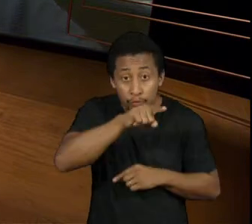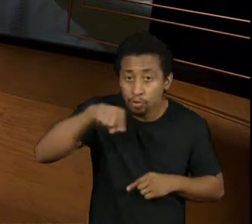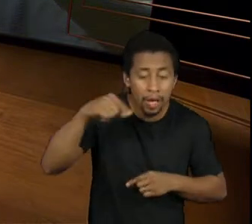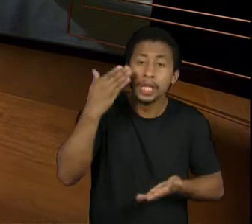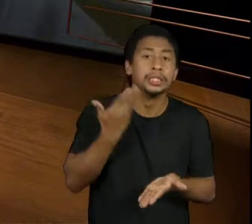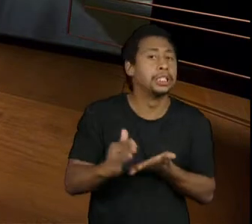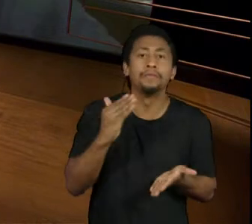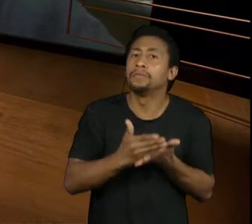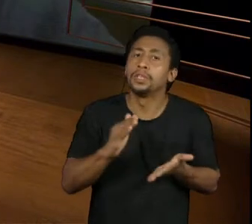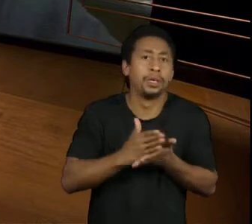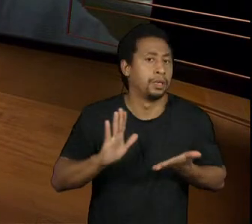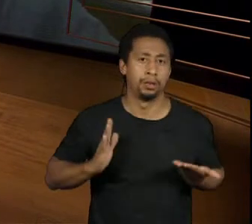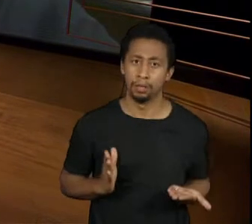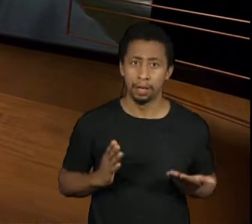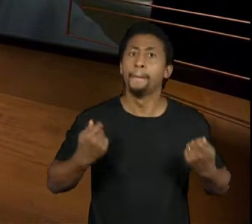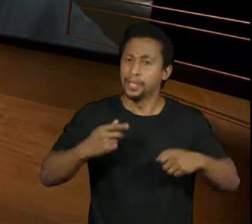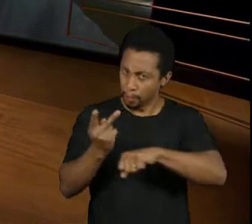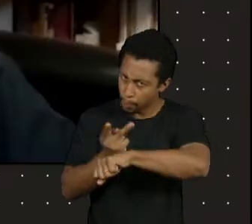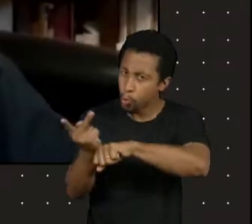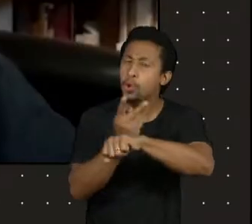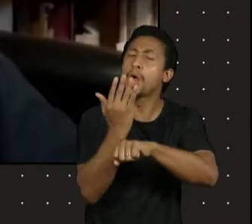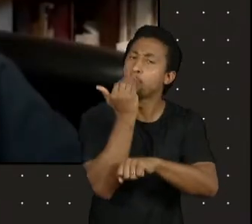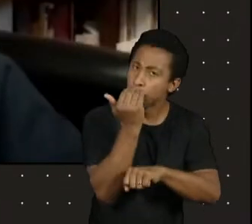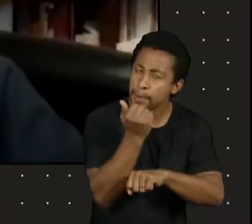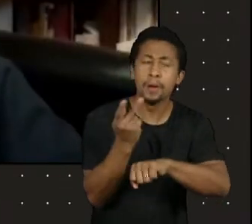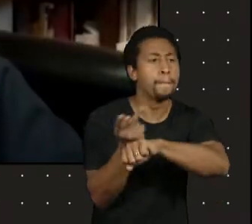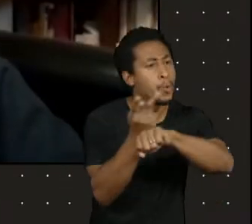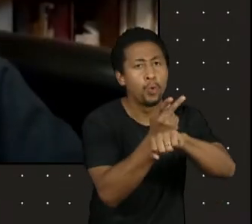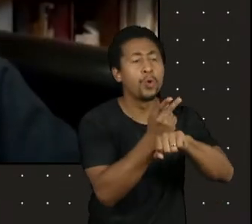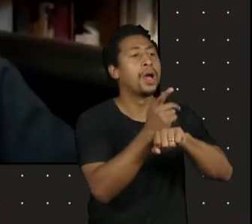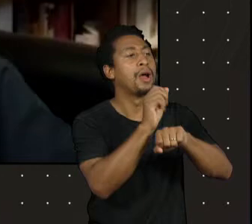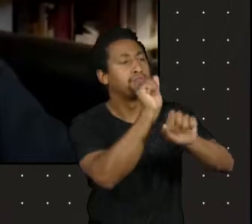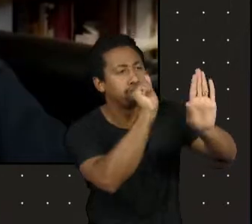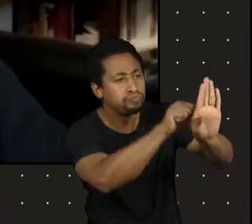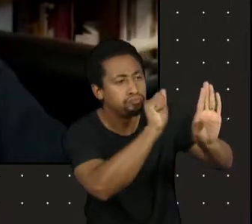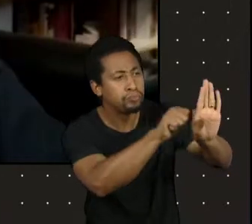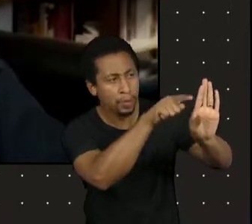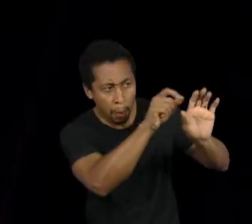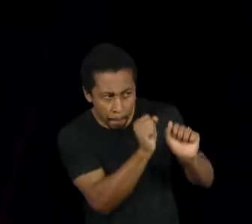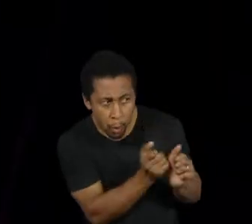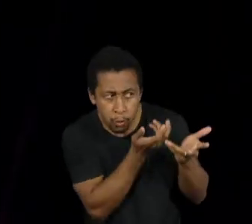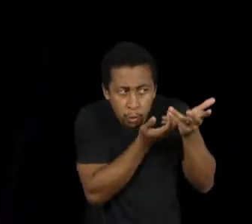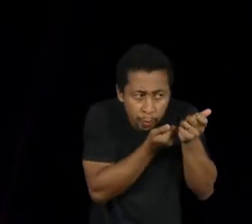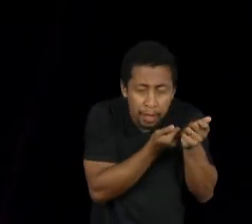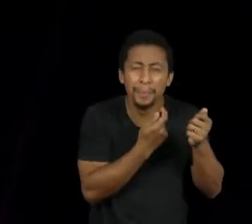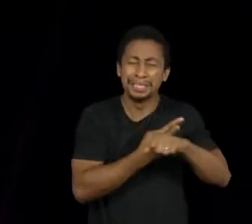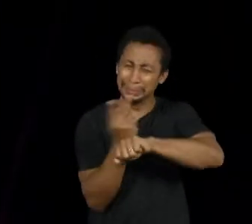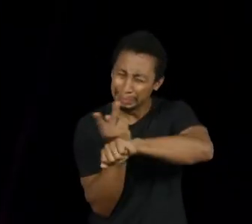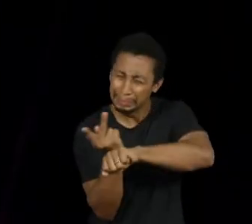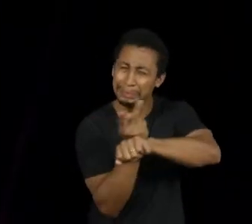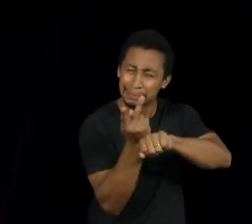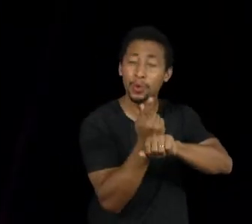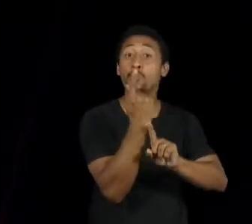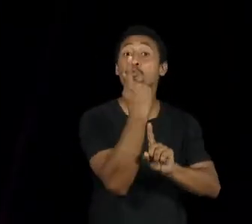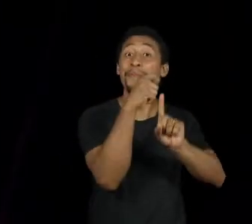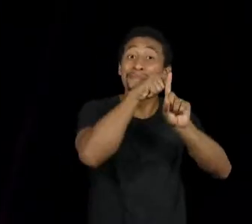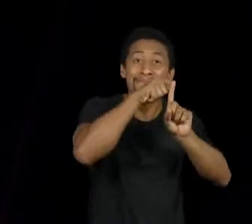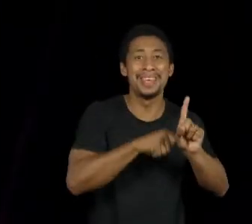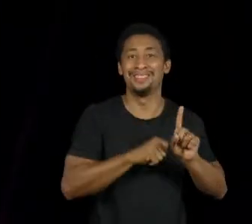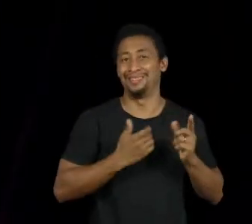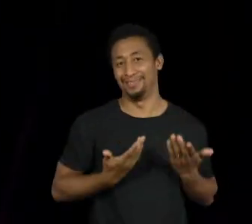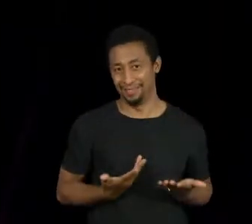sua hospedagem em algum lugar durante um mês. Você passa um mês, por exemplo, trabalhando